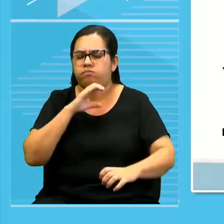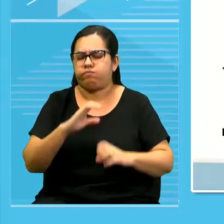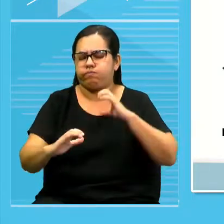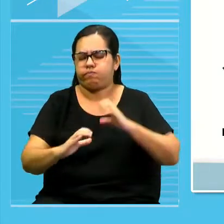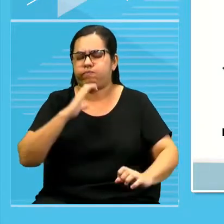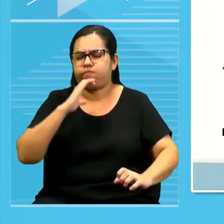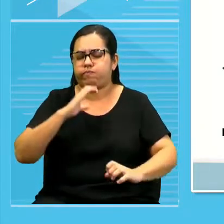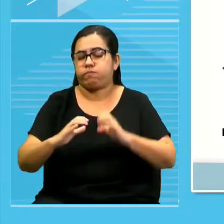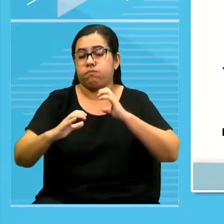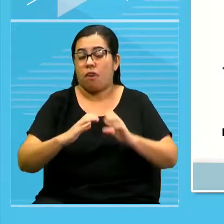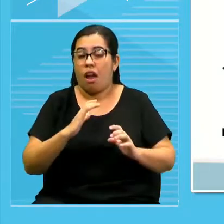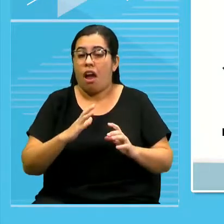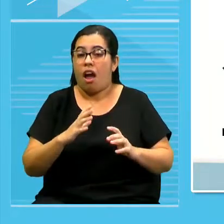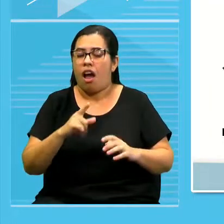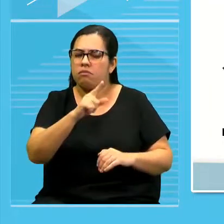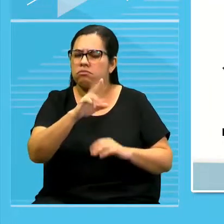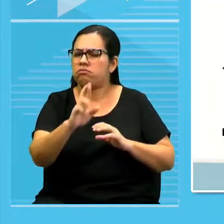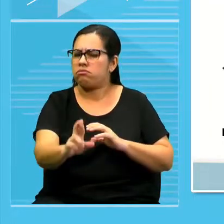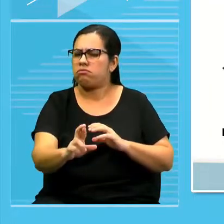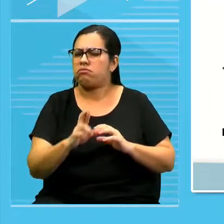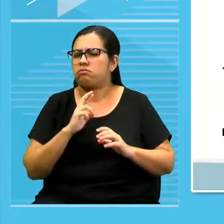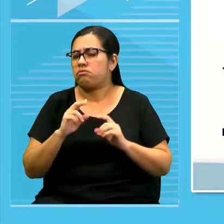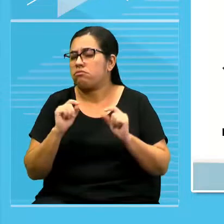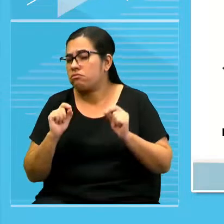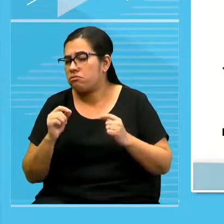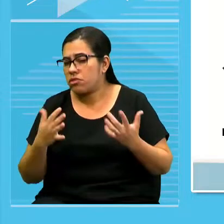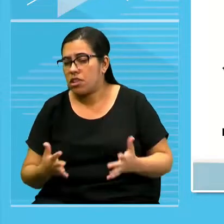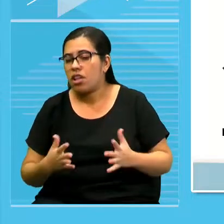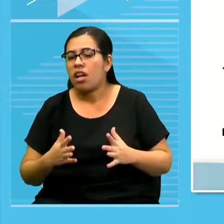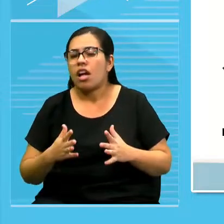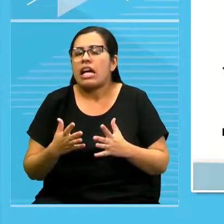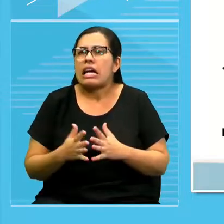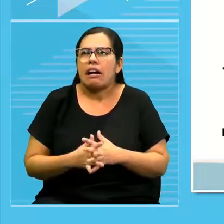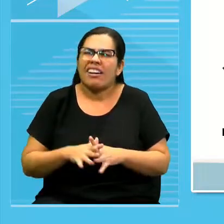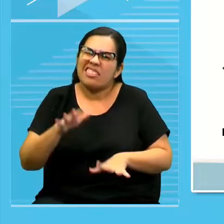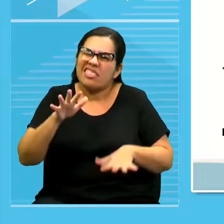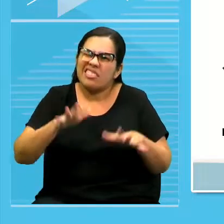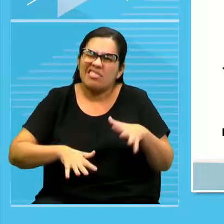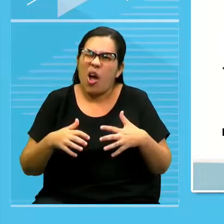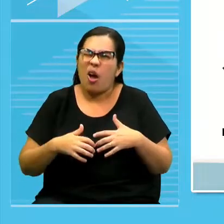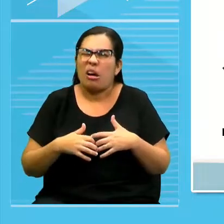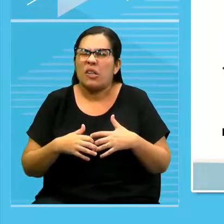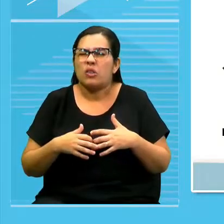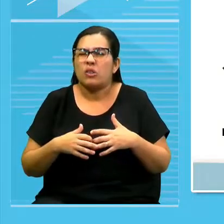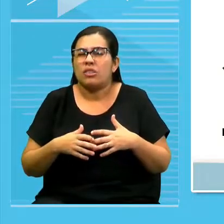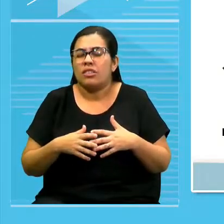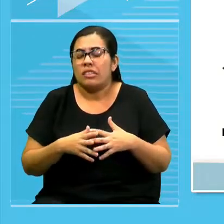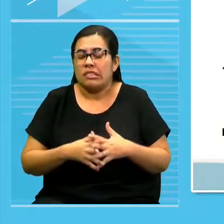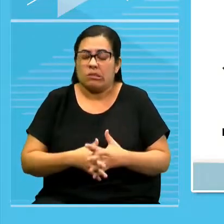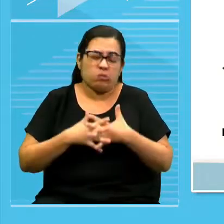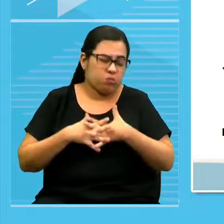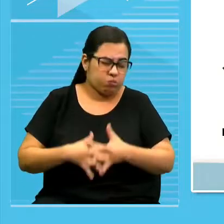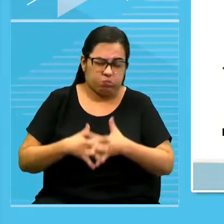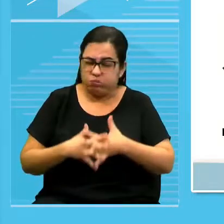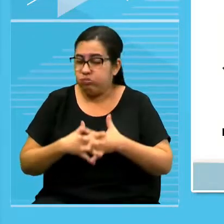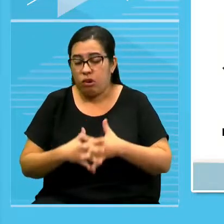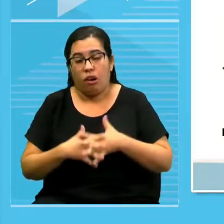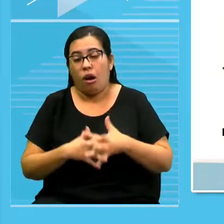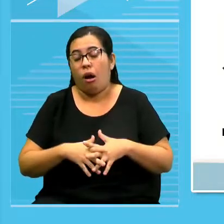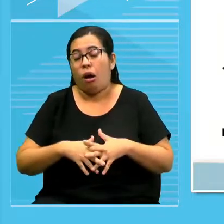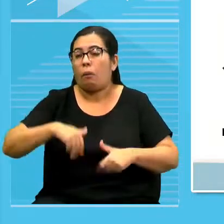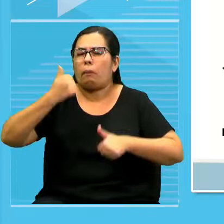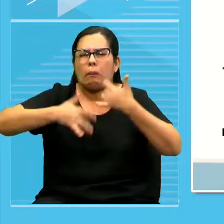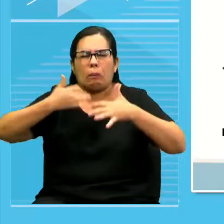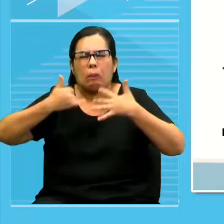respondeu que era porque acaba tendo Muita confusão quando as pessoas elas vão discutir sobre